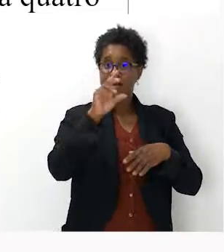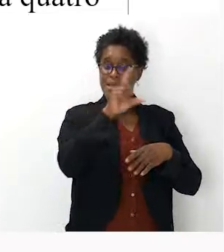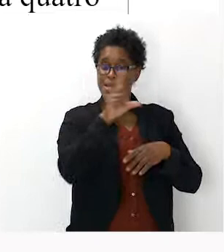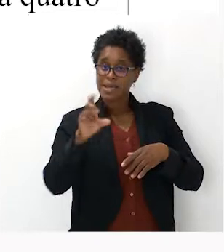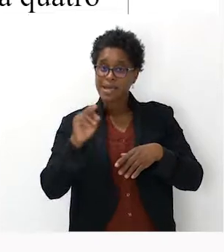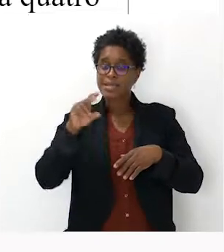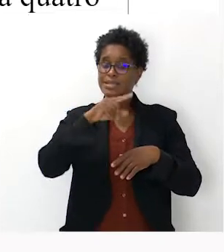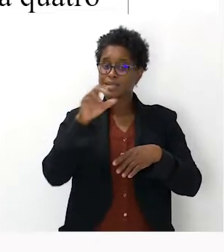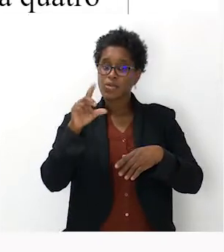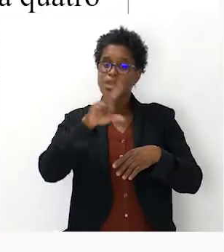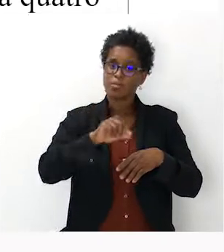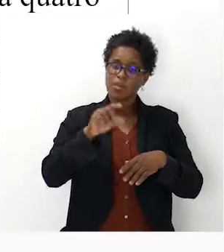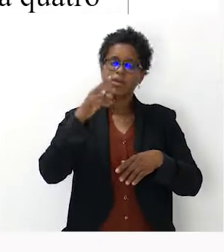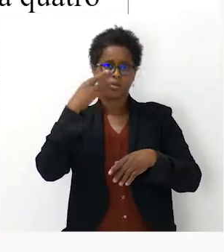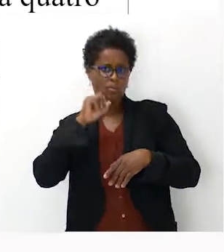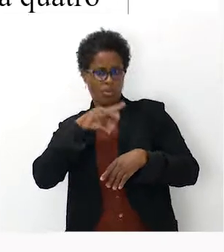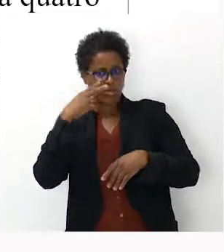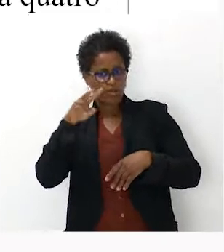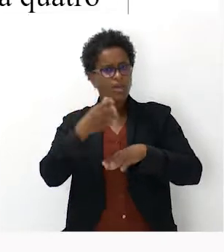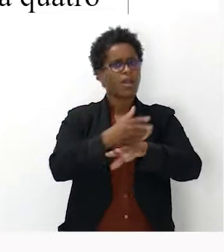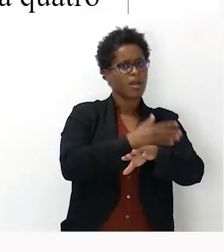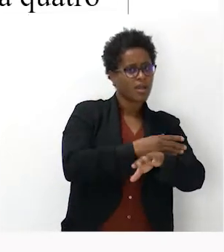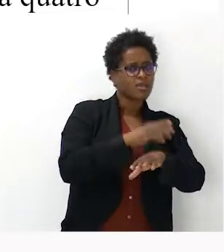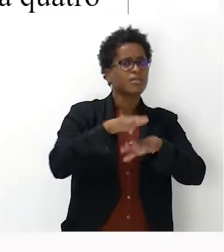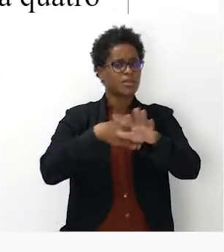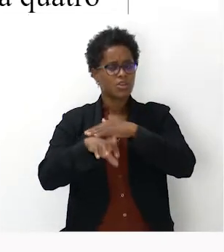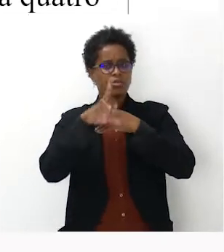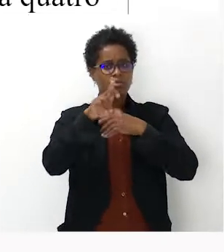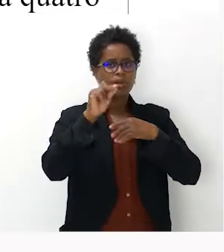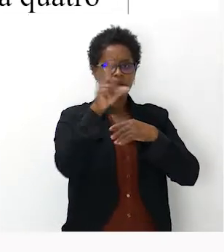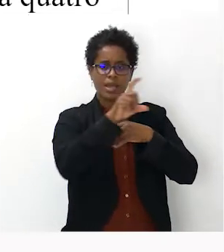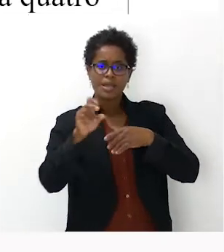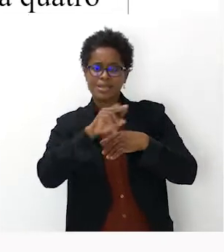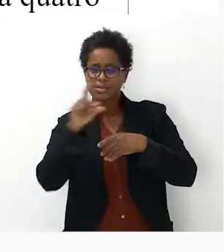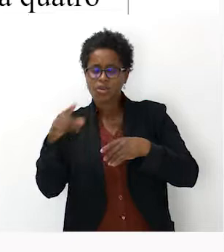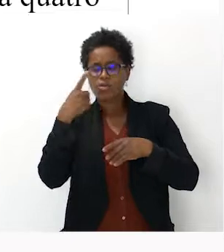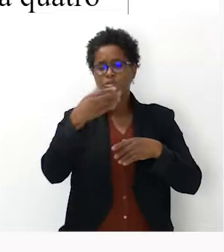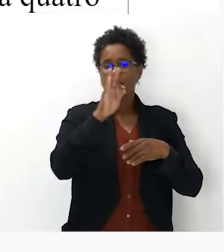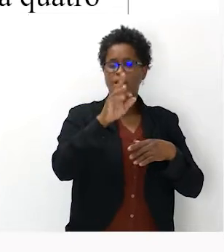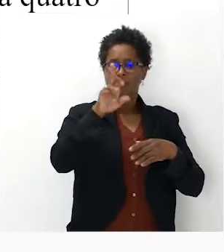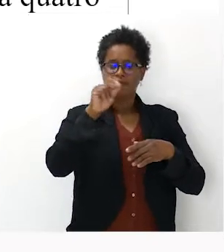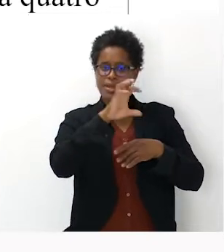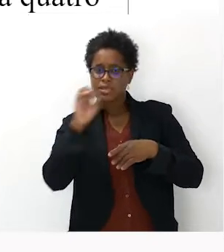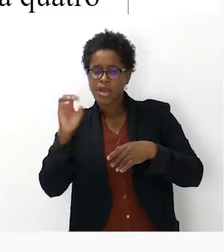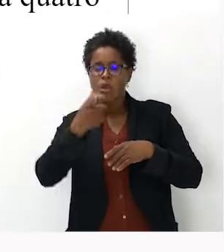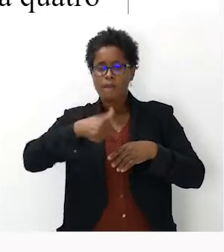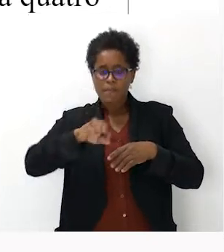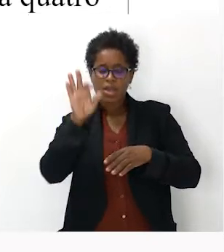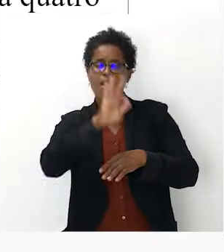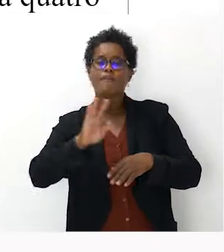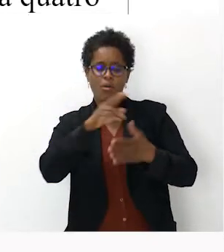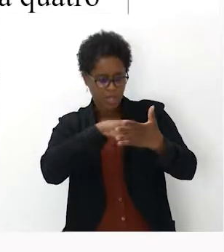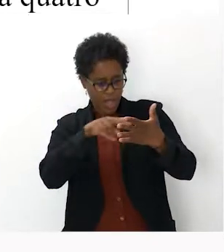ver anteriormente, nós representamos uma razão por uma fração, mas a forma de ler é